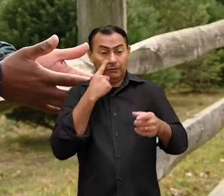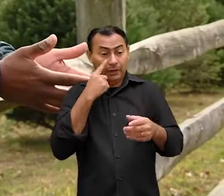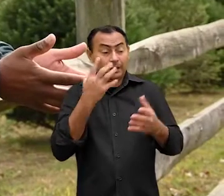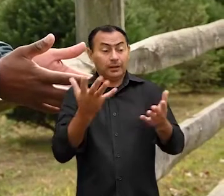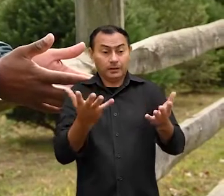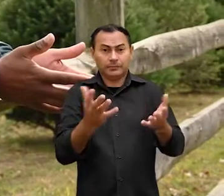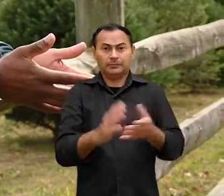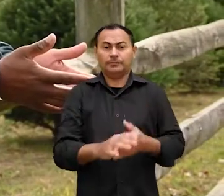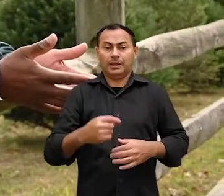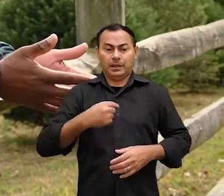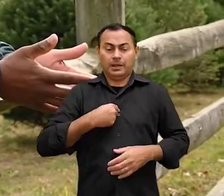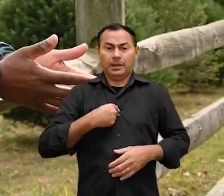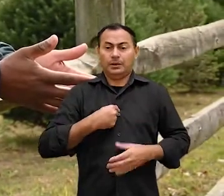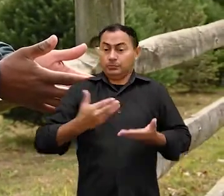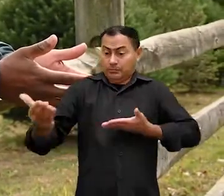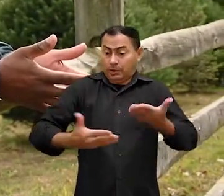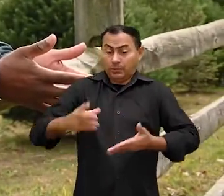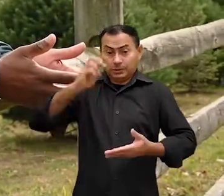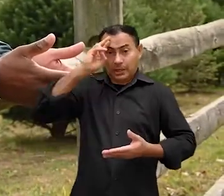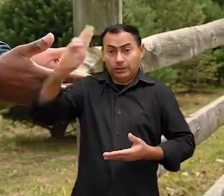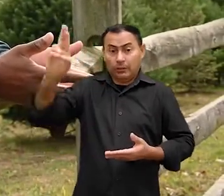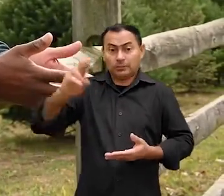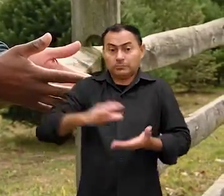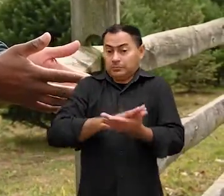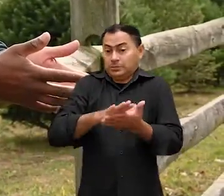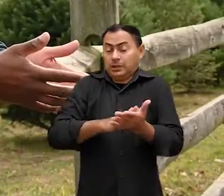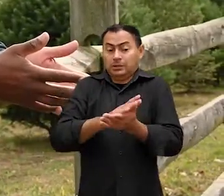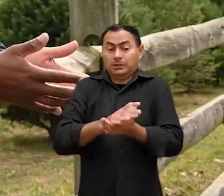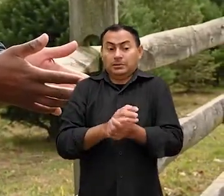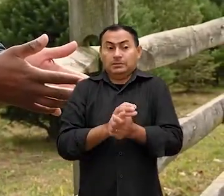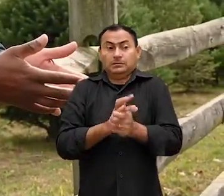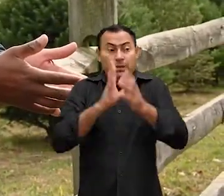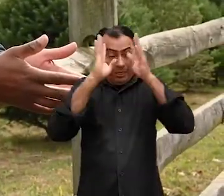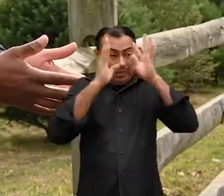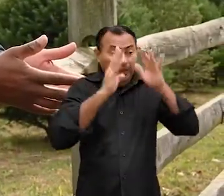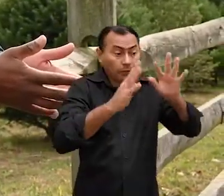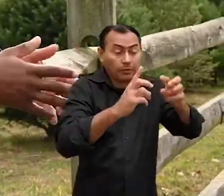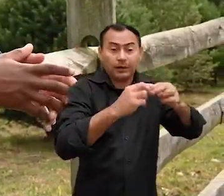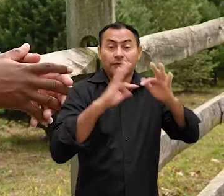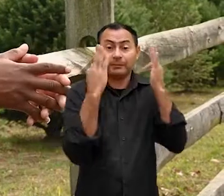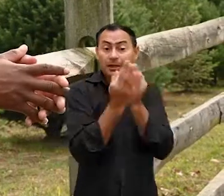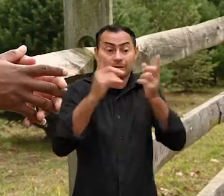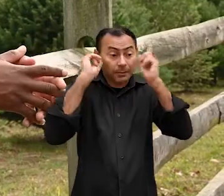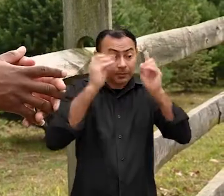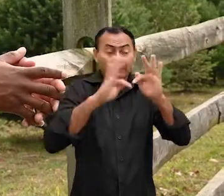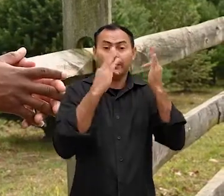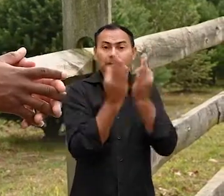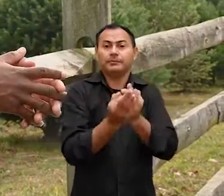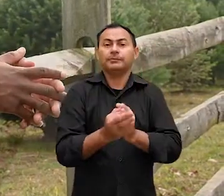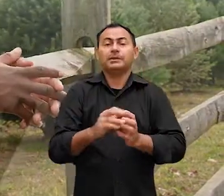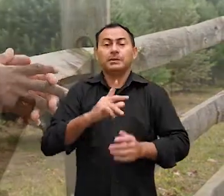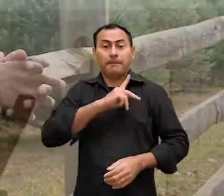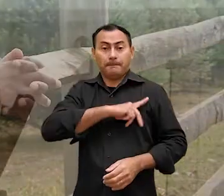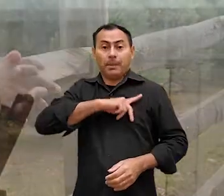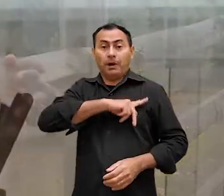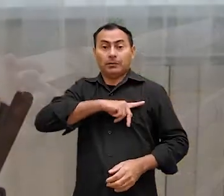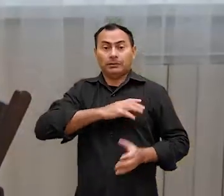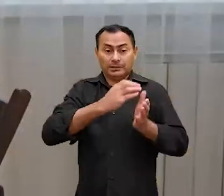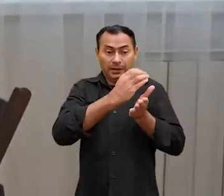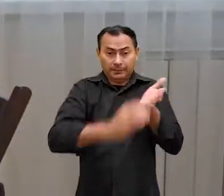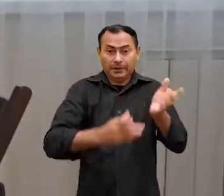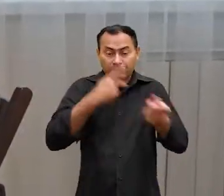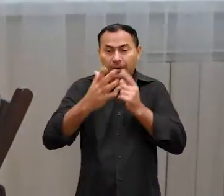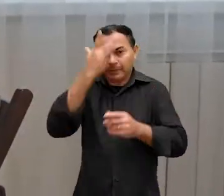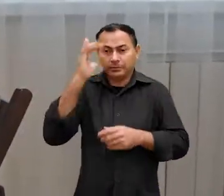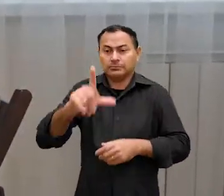dessa forma, estou servindo ao Senhor sem nenhuma distração. Foi isso que Paulo disse nesse capítulo. Quando uma